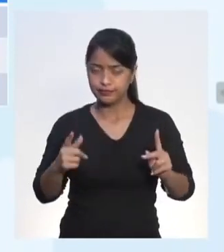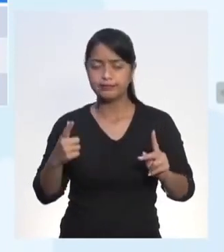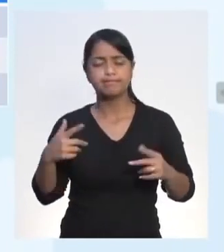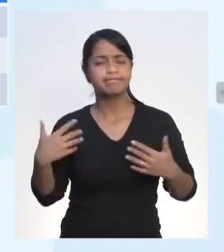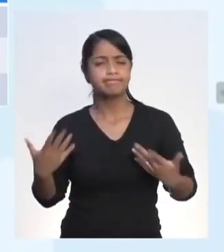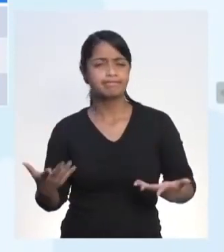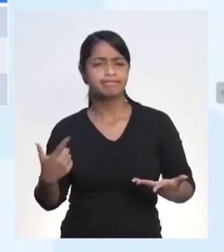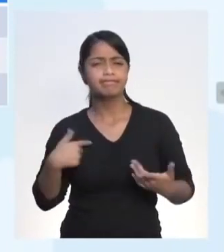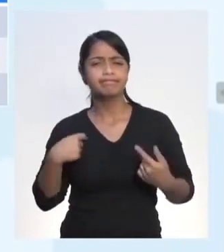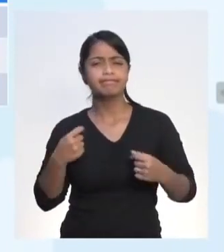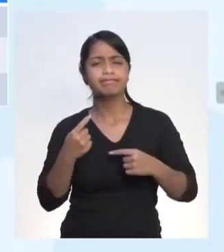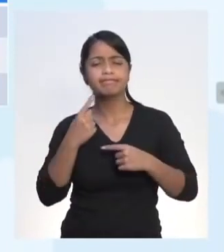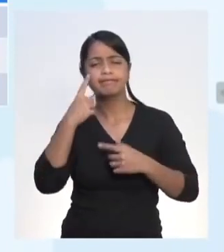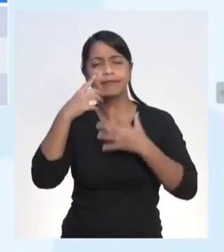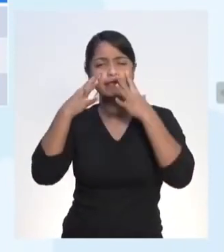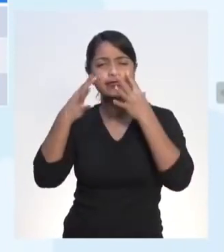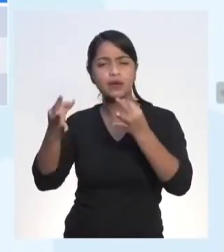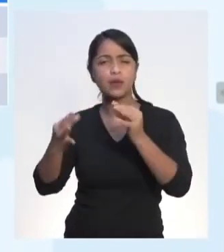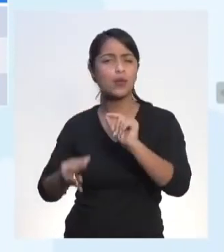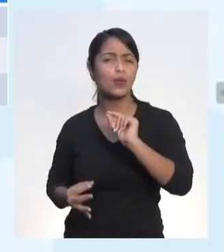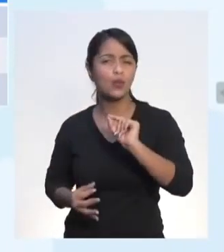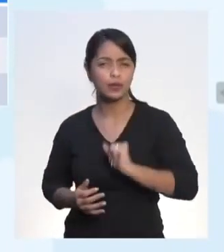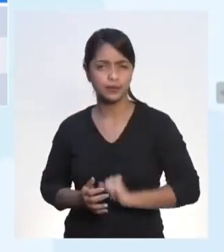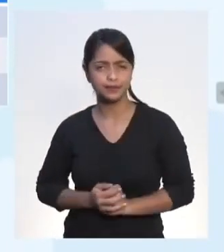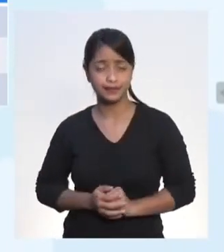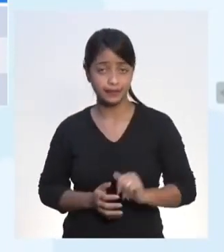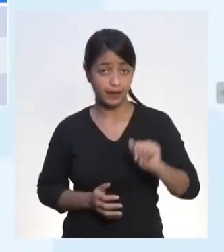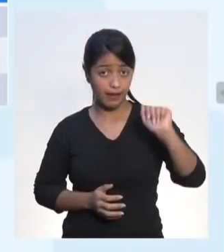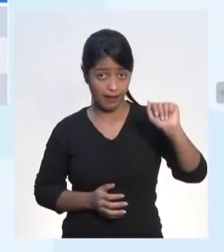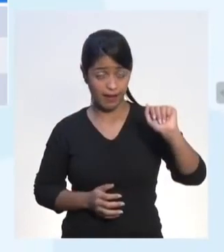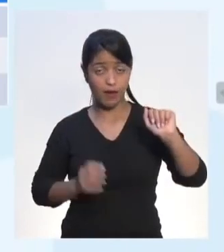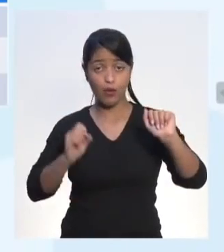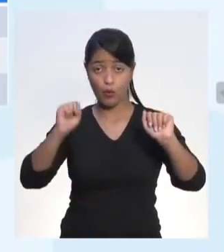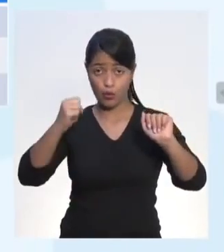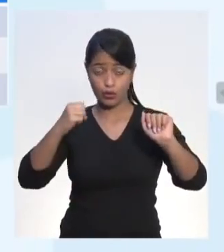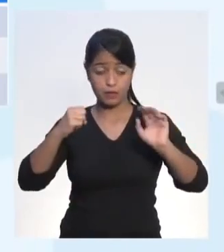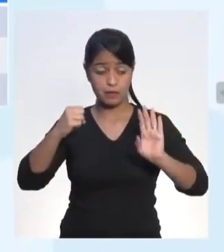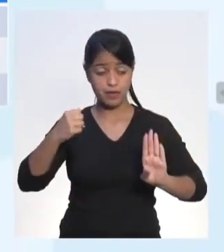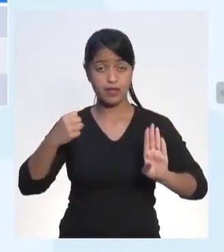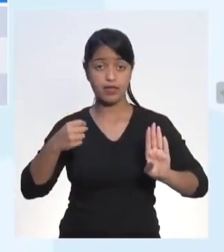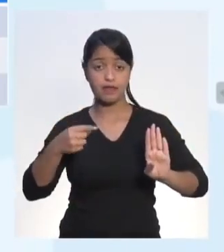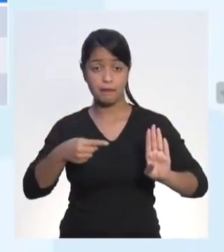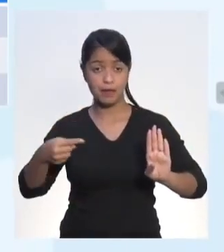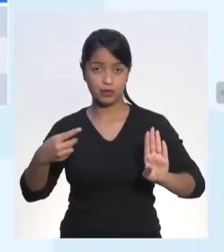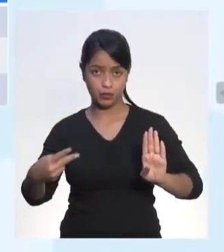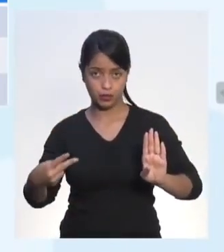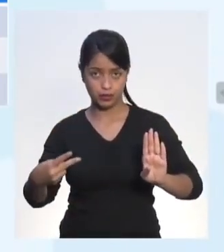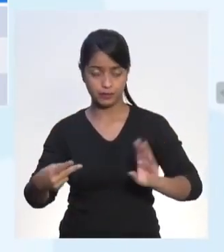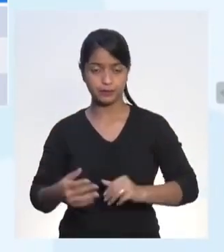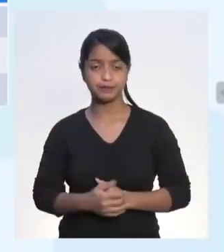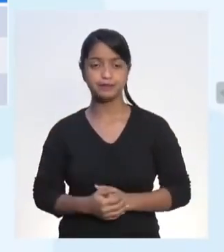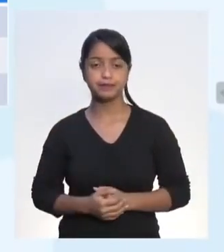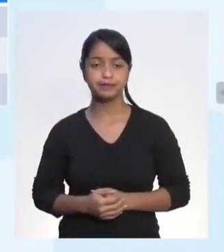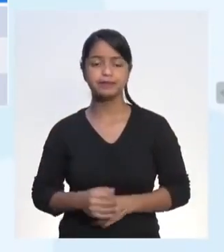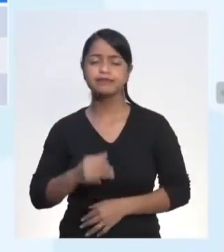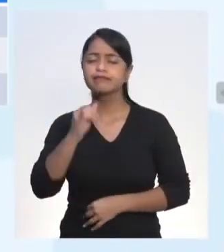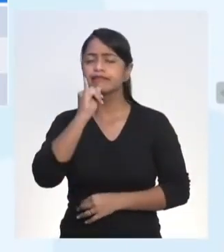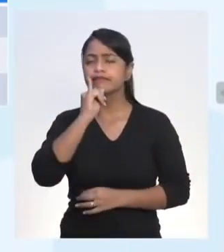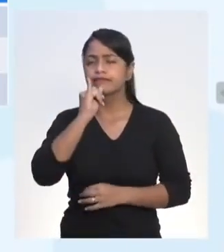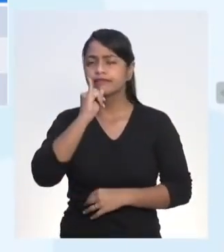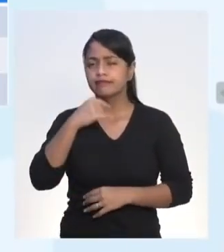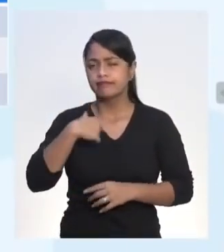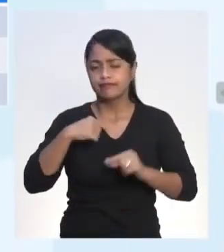seguinte. Eu tenho lá o A8 e o B2. Numa operação de adição, Osmar,